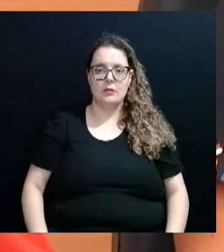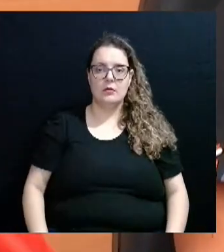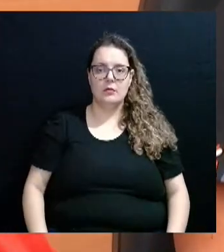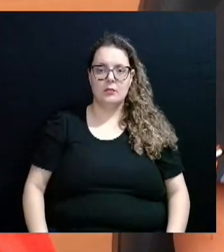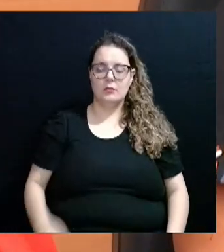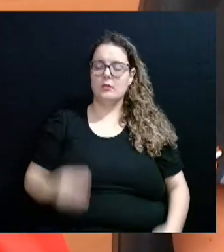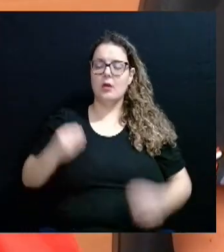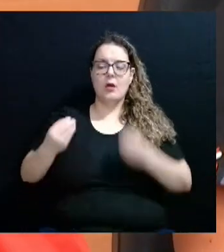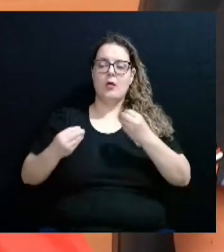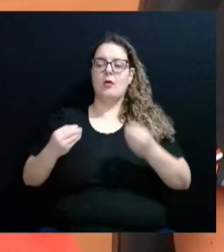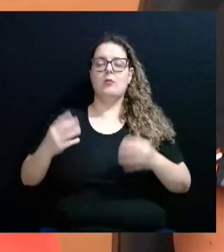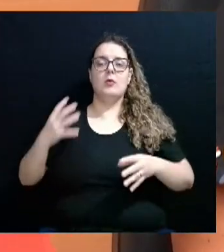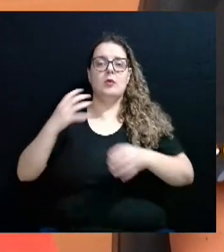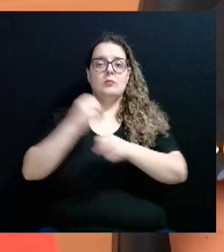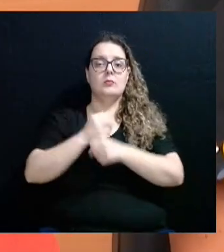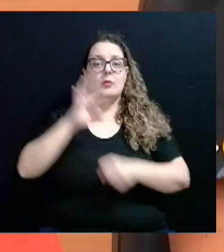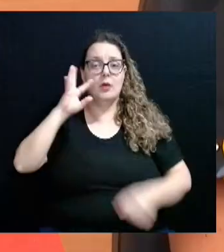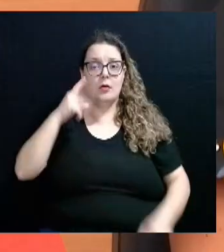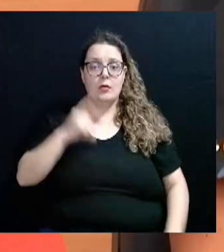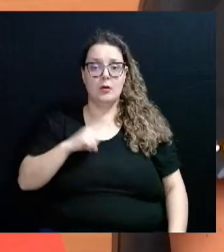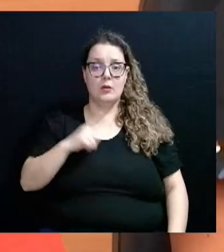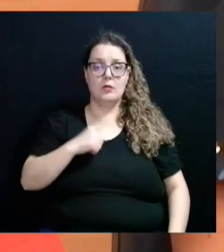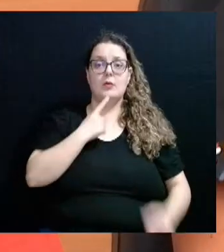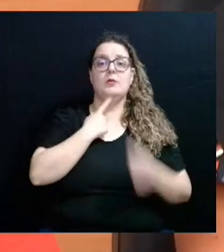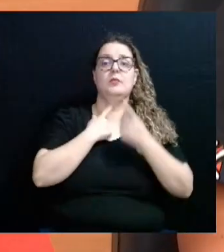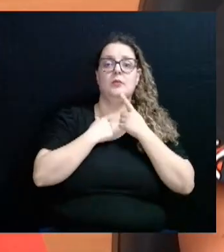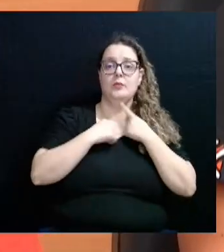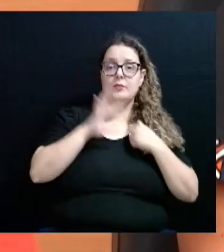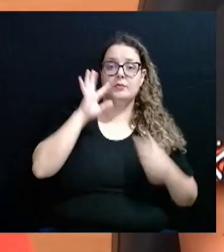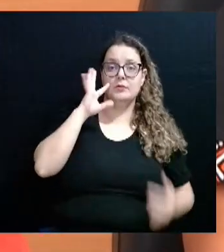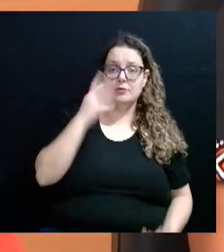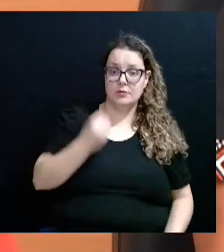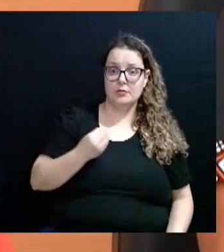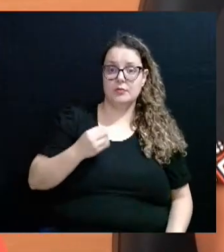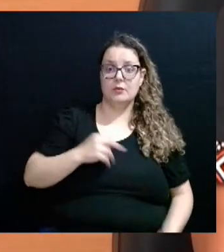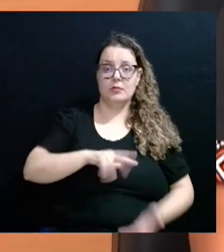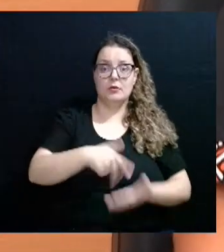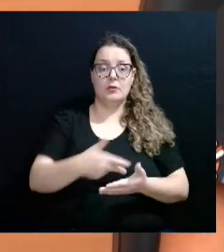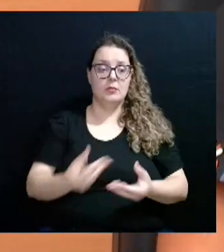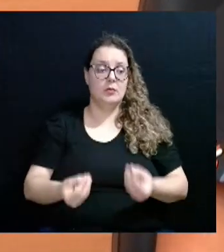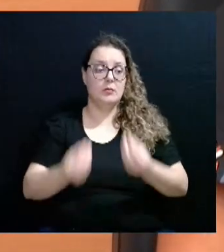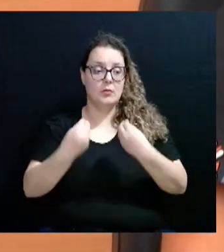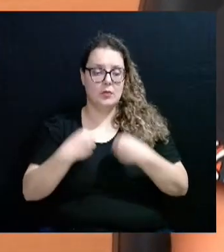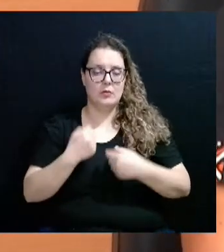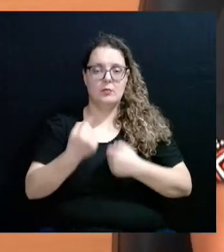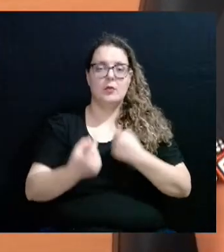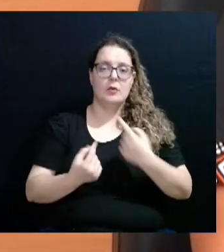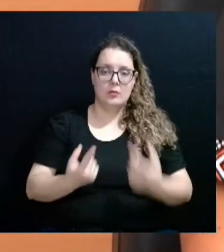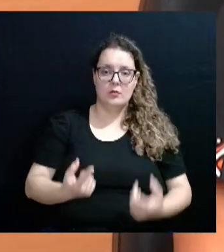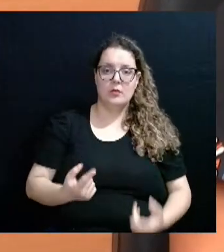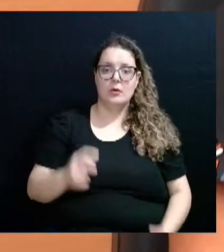que eu tenho e a sede de conhecimento que o hip hop me dá, para alguns até o quinto elemento,